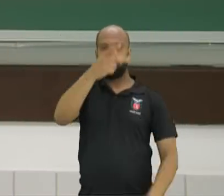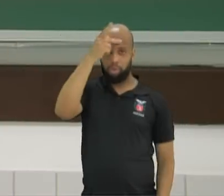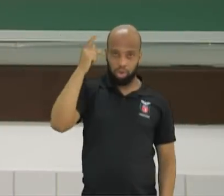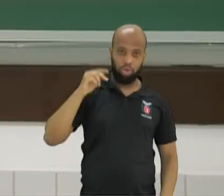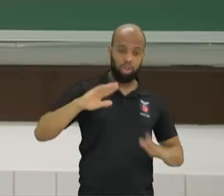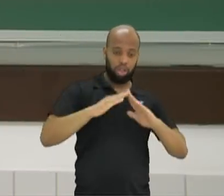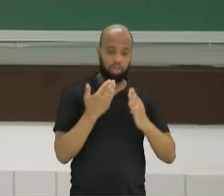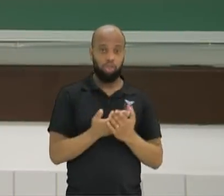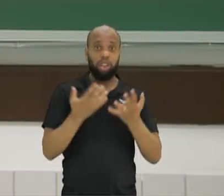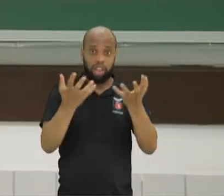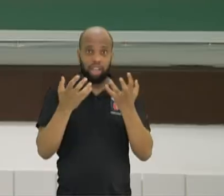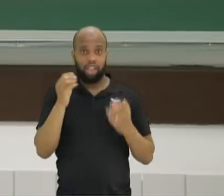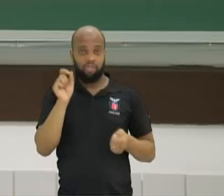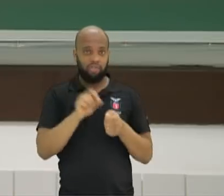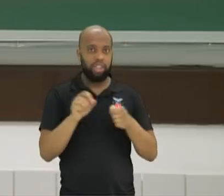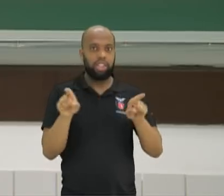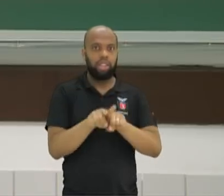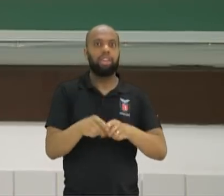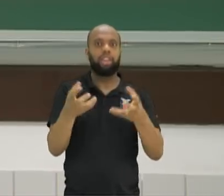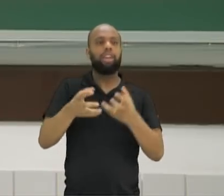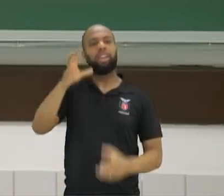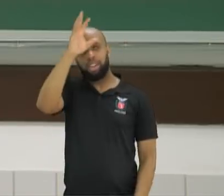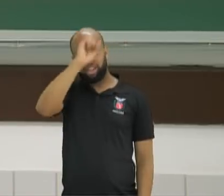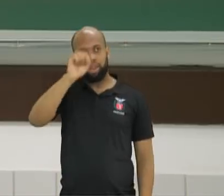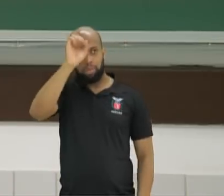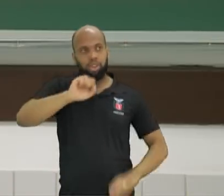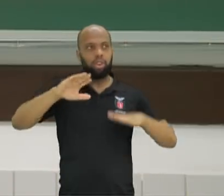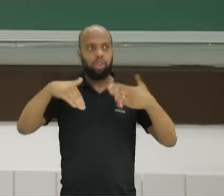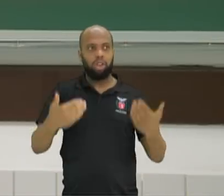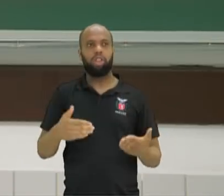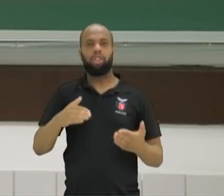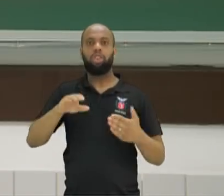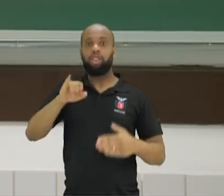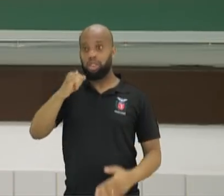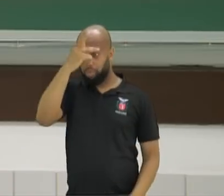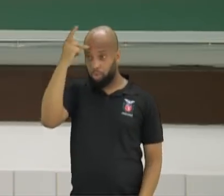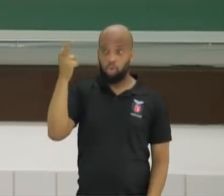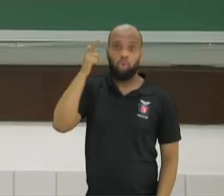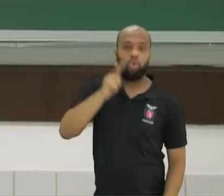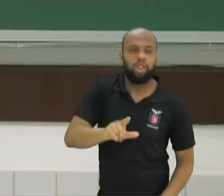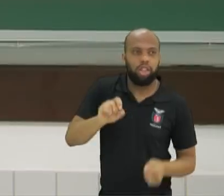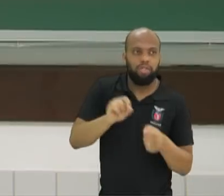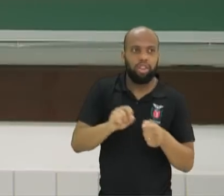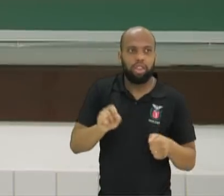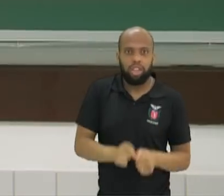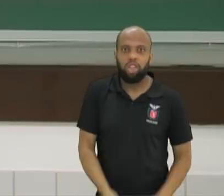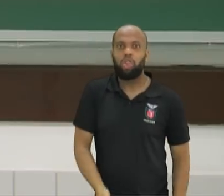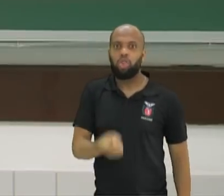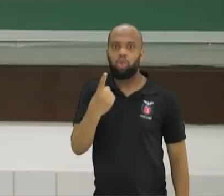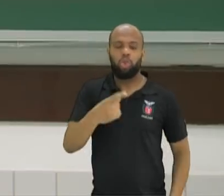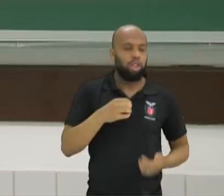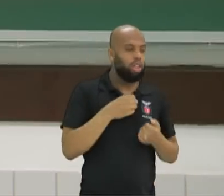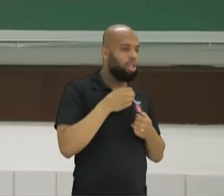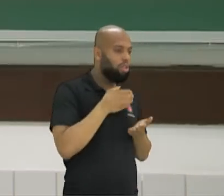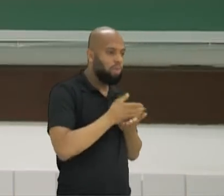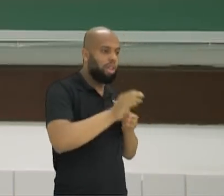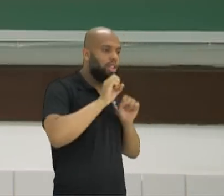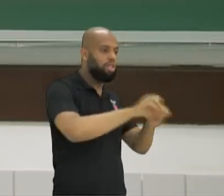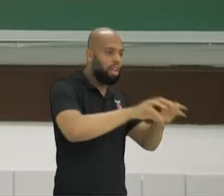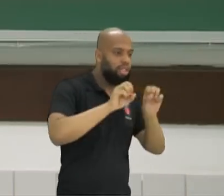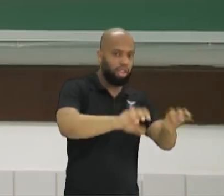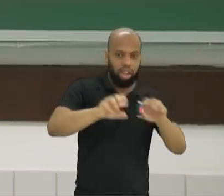escola queria fazer, queria aprender, sabe? Então, quando um conseguia fazer, começava a ensinar para o